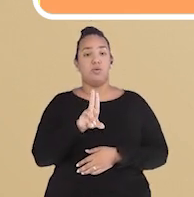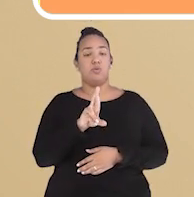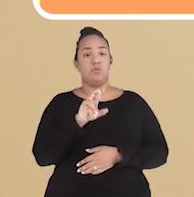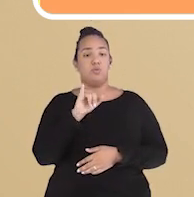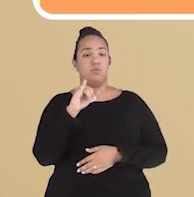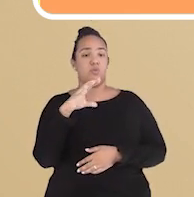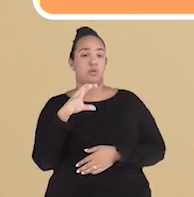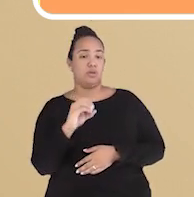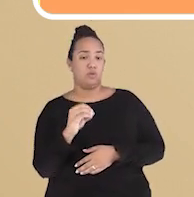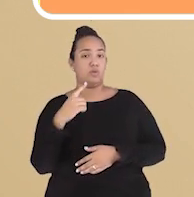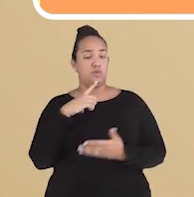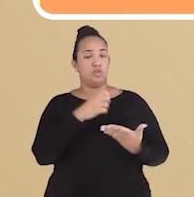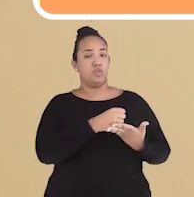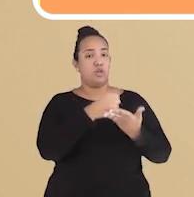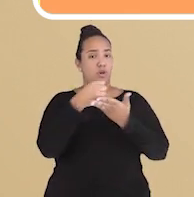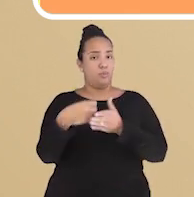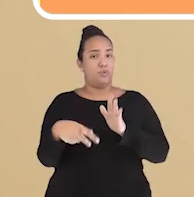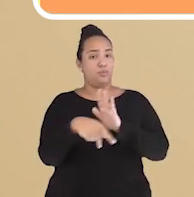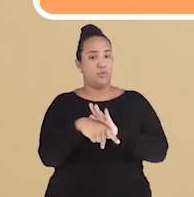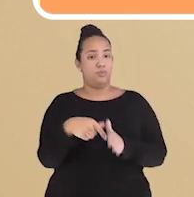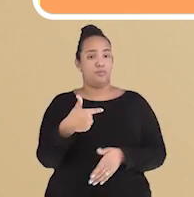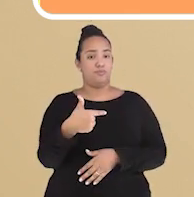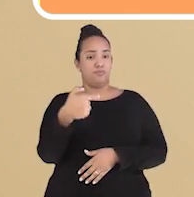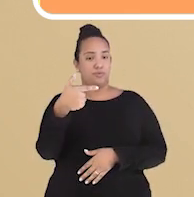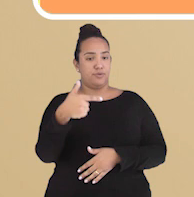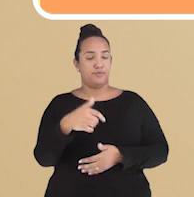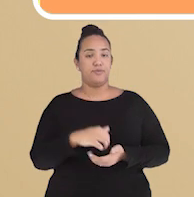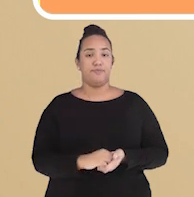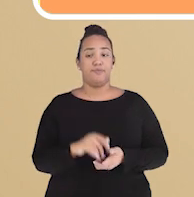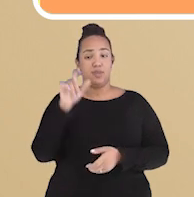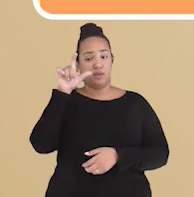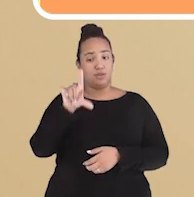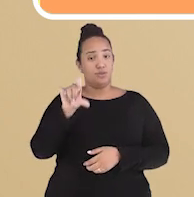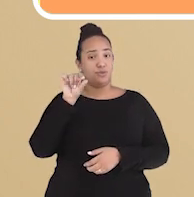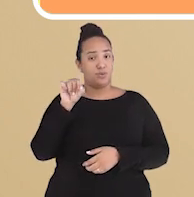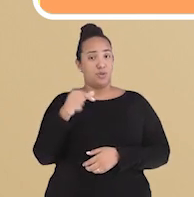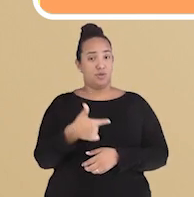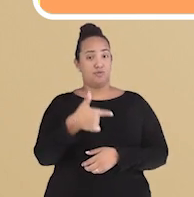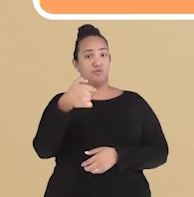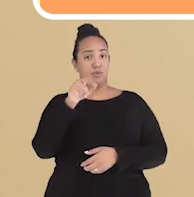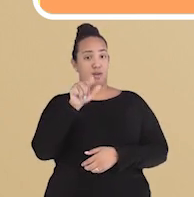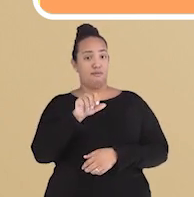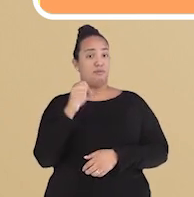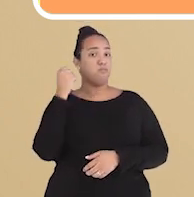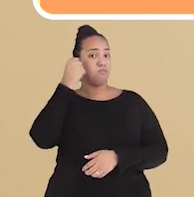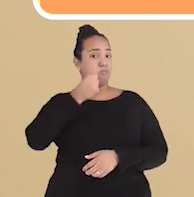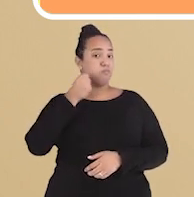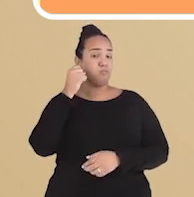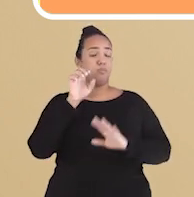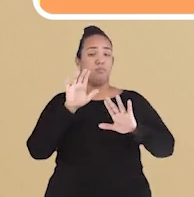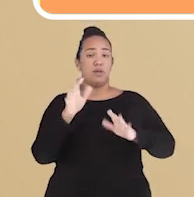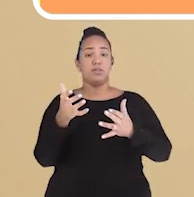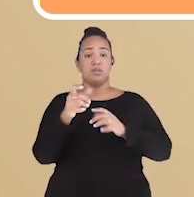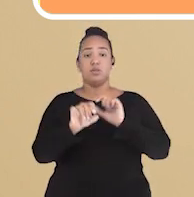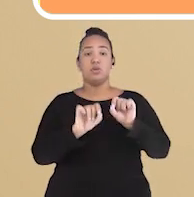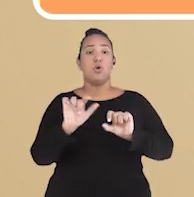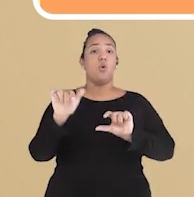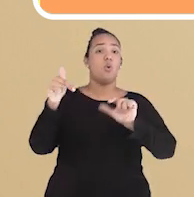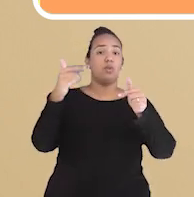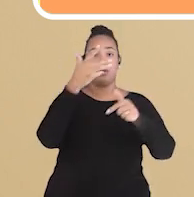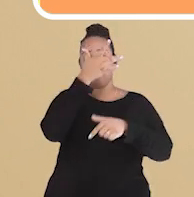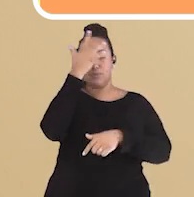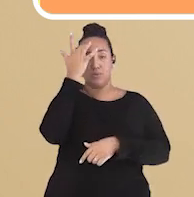que tinha apoio de Vargas. O próprio Getúlio foi eleito como senador. O esperado era que outra pessoa ganhasse, e com isso